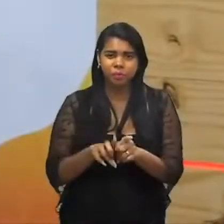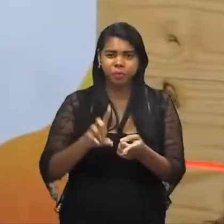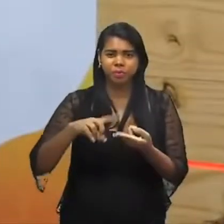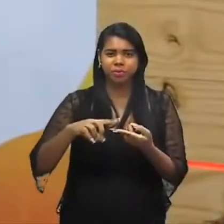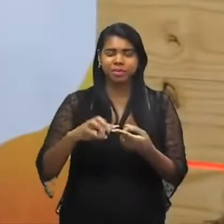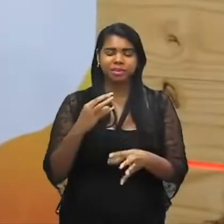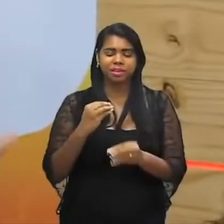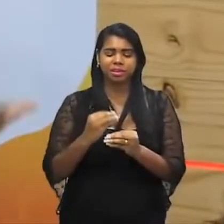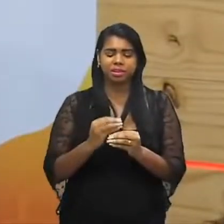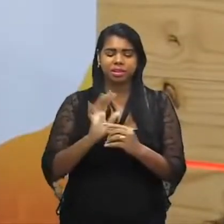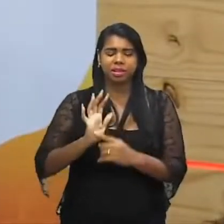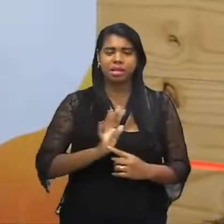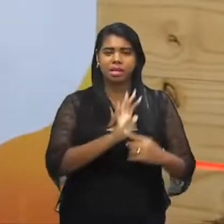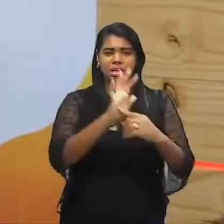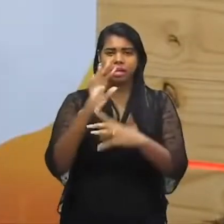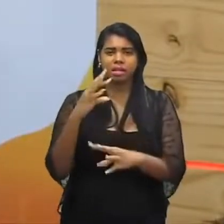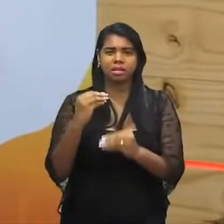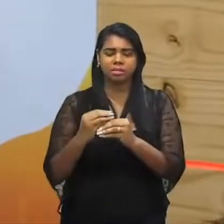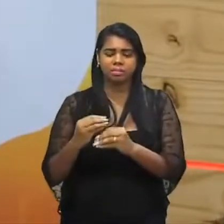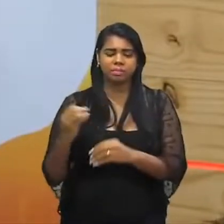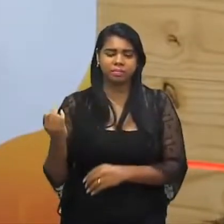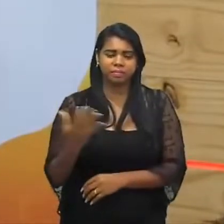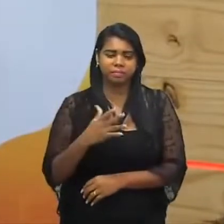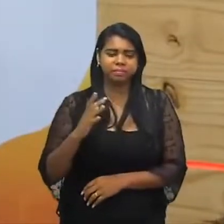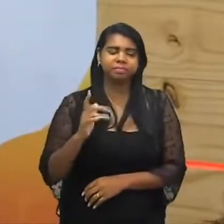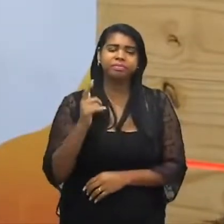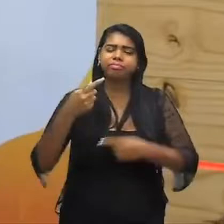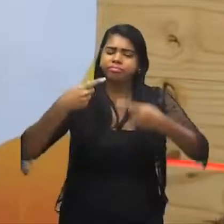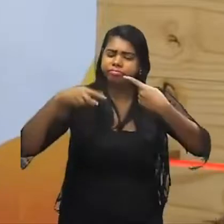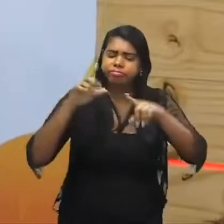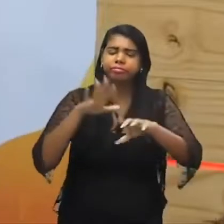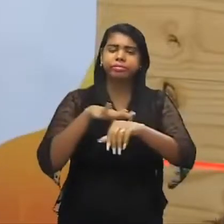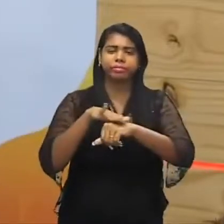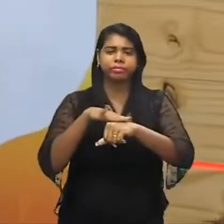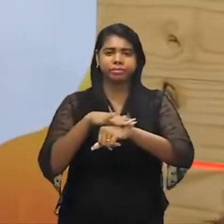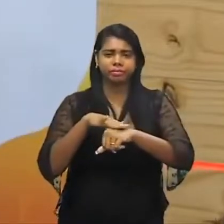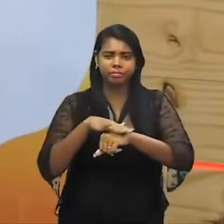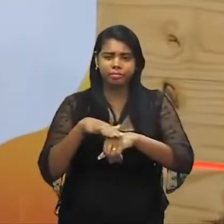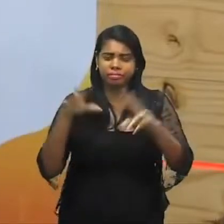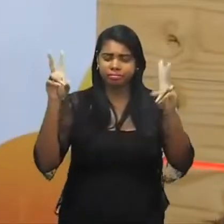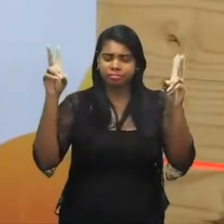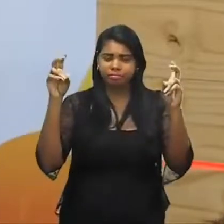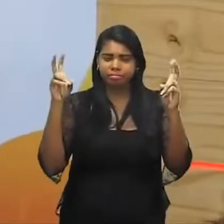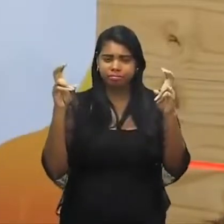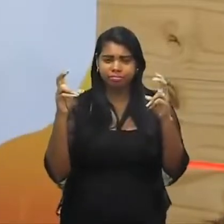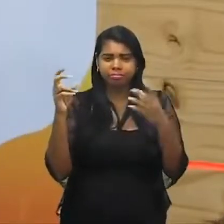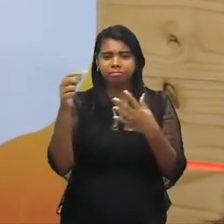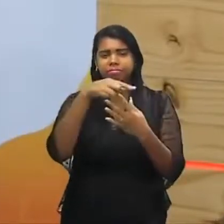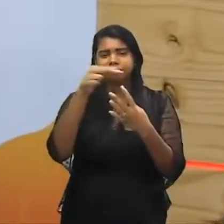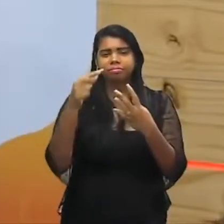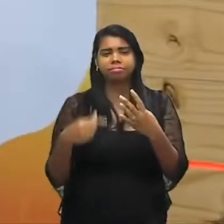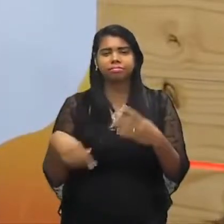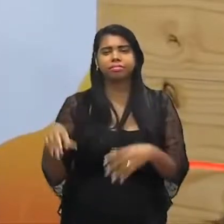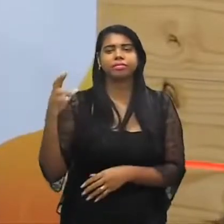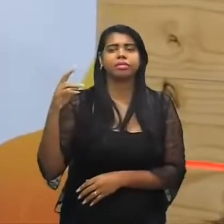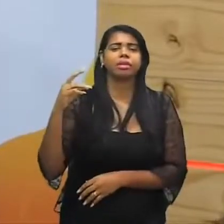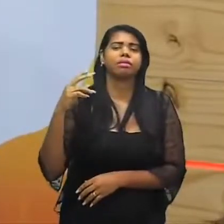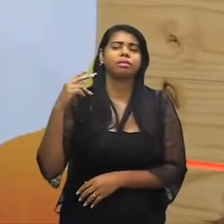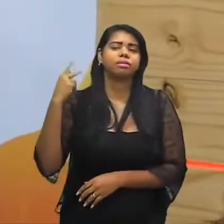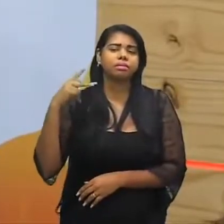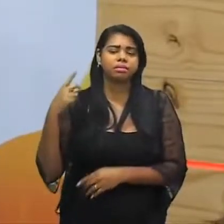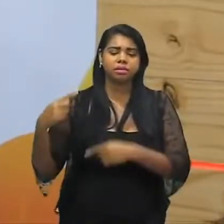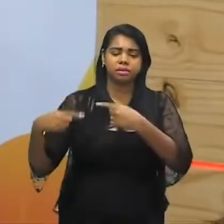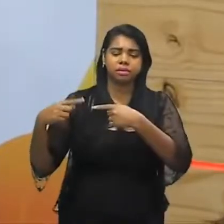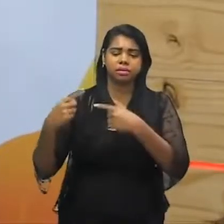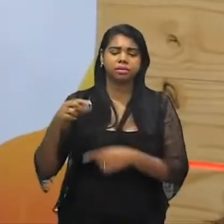artista que trouxe muito essa riqueza de debate e de conversa sobre temas que estão inerentes à política. Então, nessa década